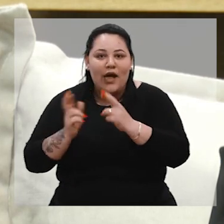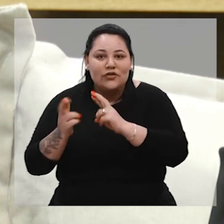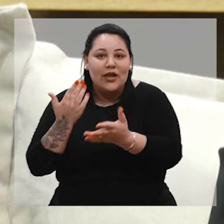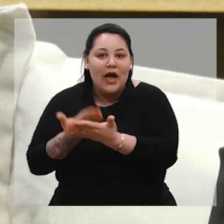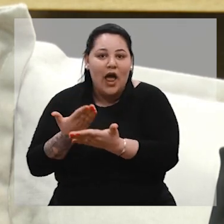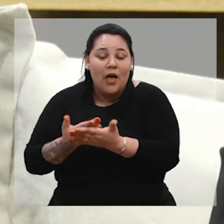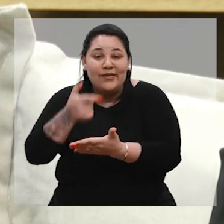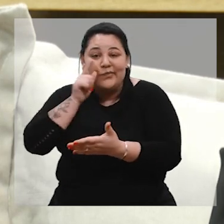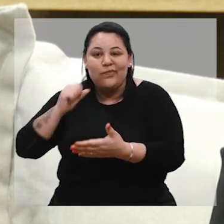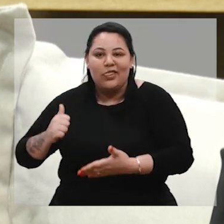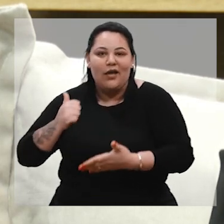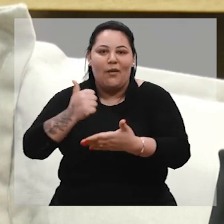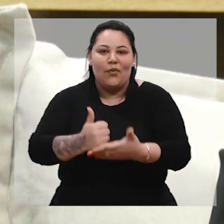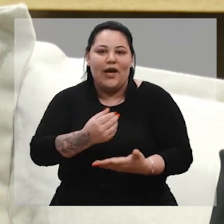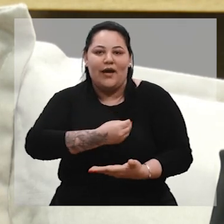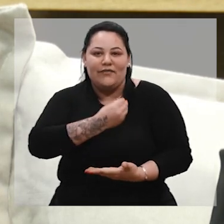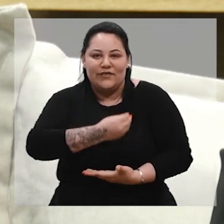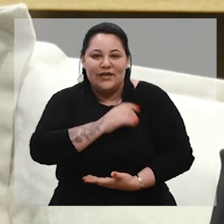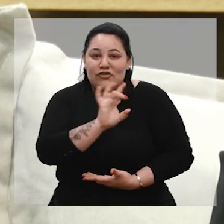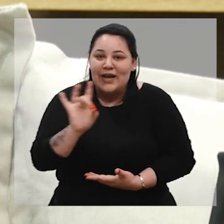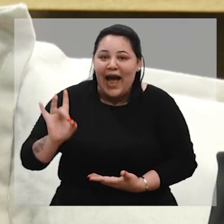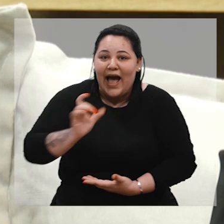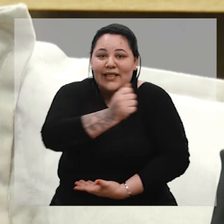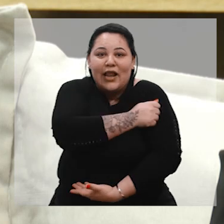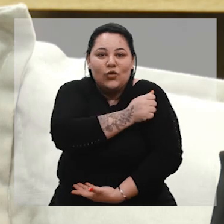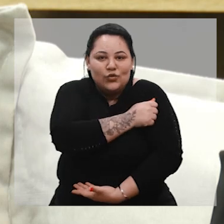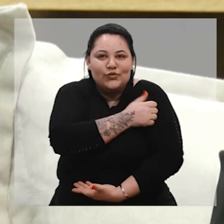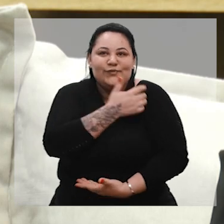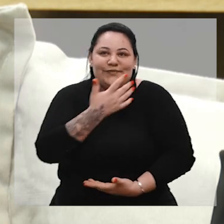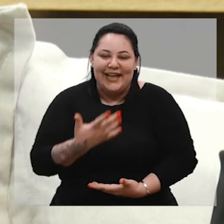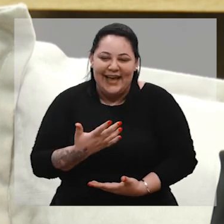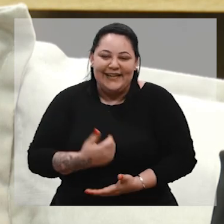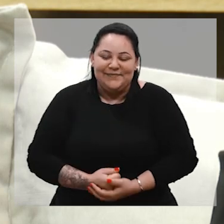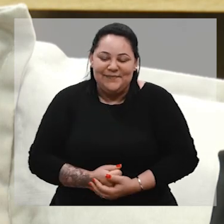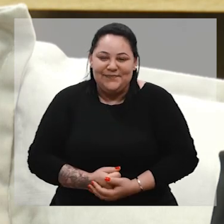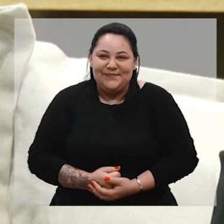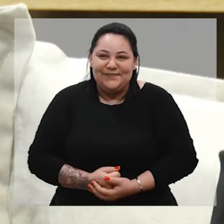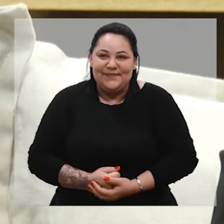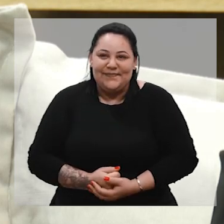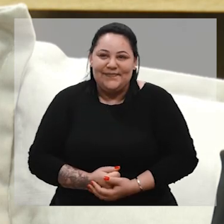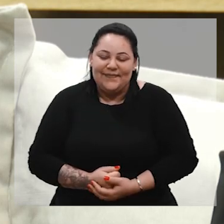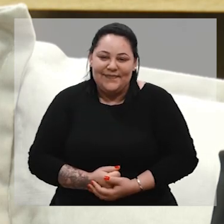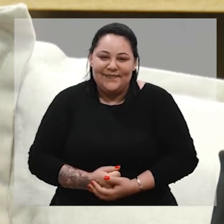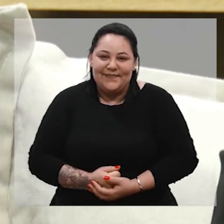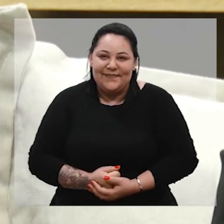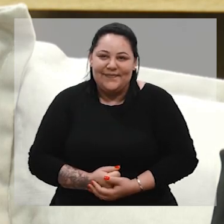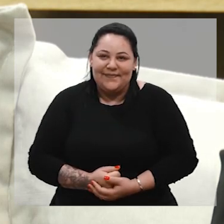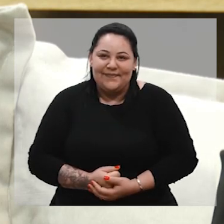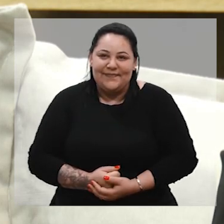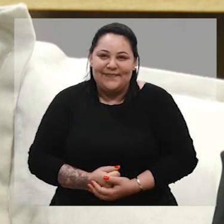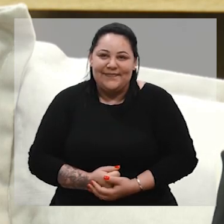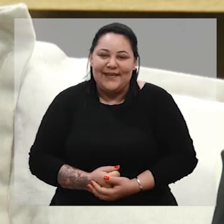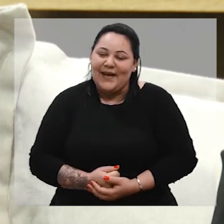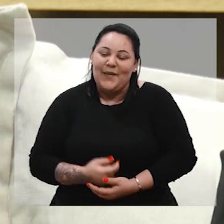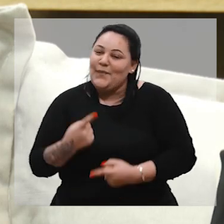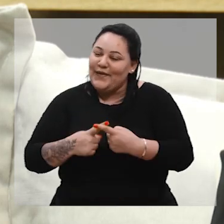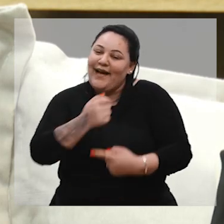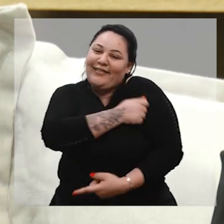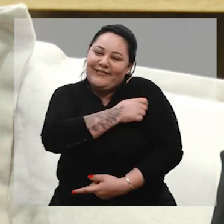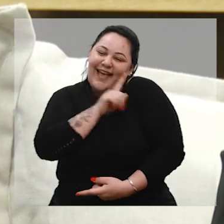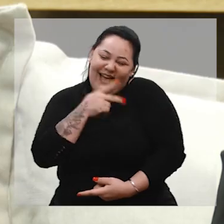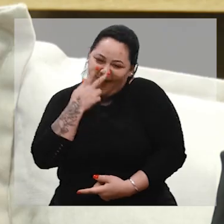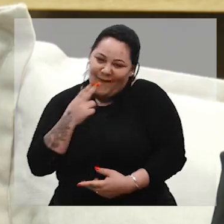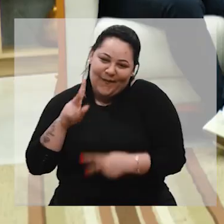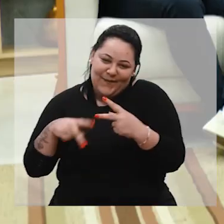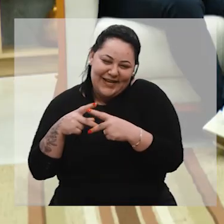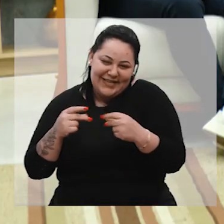tudo que é possível para contribuir com a vida de cada aluno, cada presentinho que é nos entregue. Olha, cada